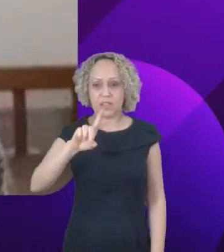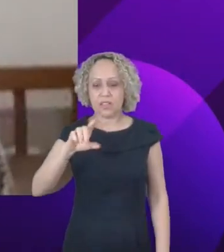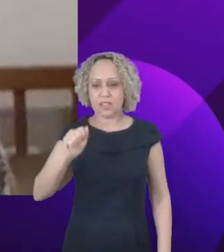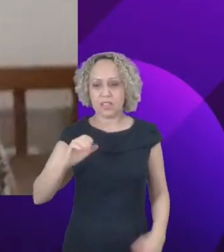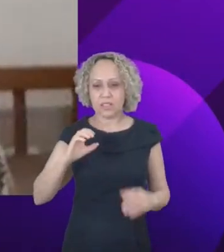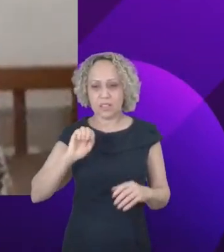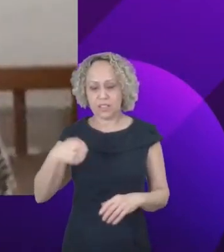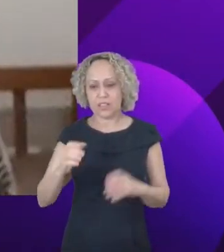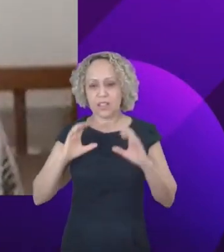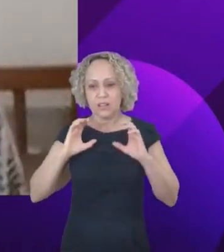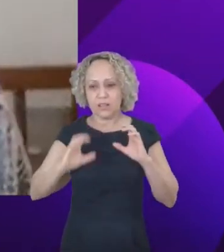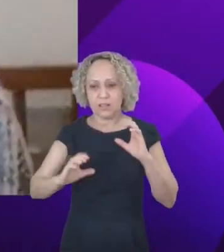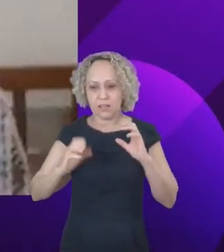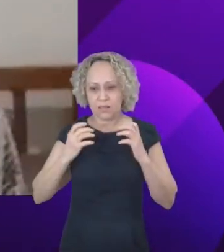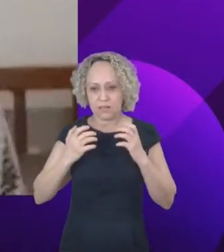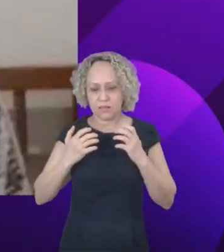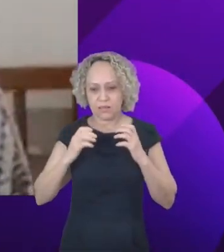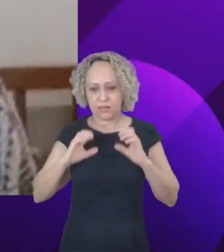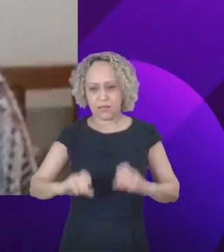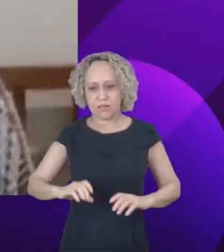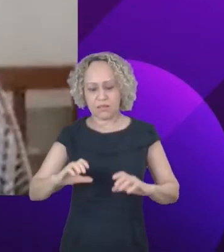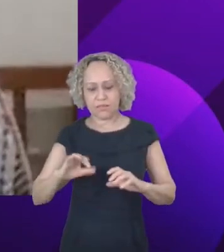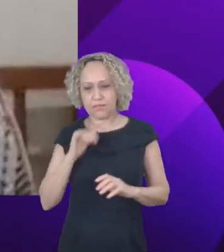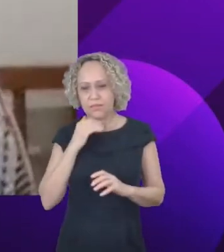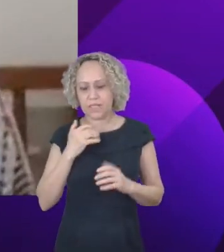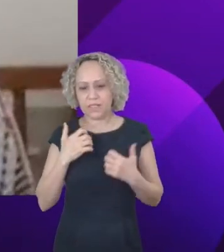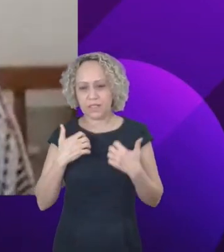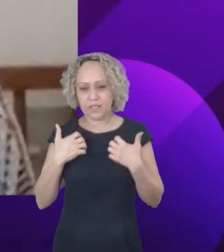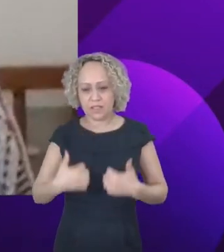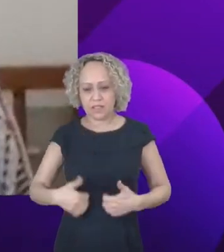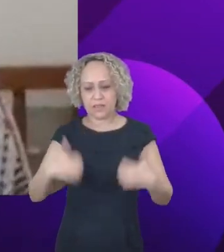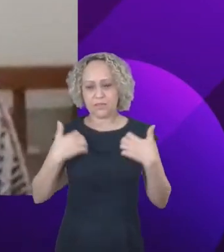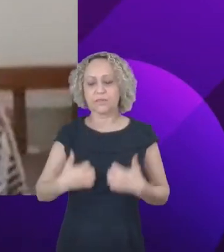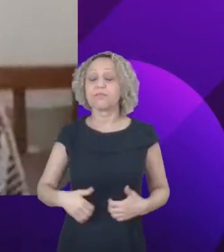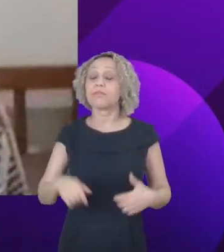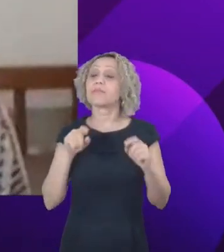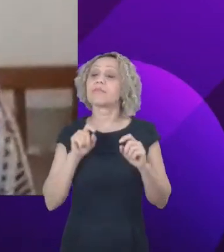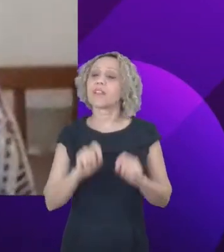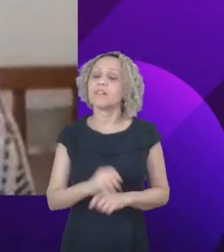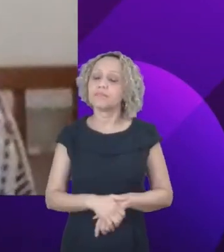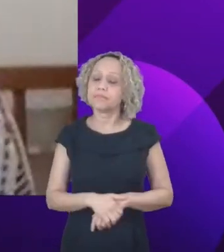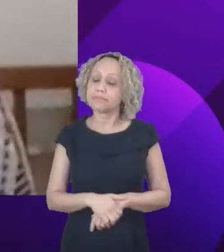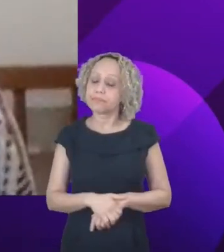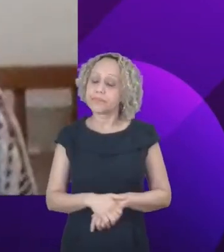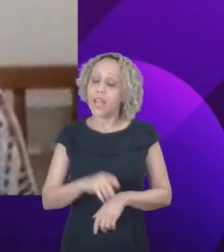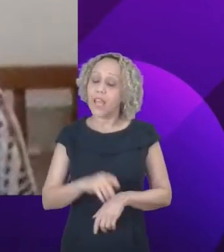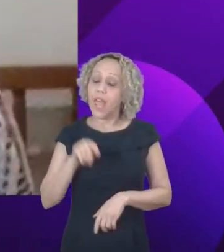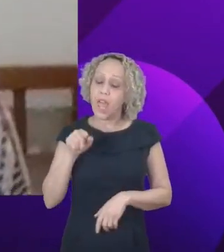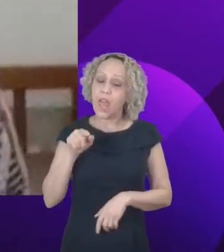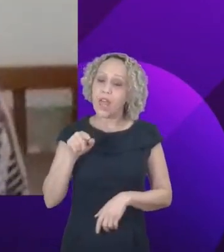Nacional pelo Feminicídio Zero. E por que é necessário nós falarmos tão fortemente de uma luta